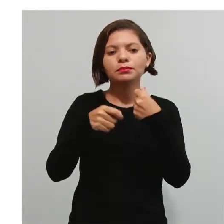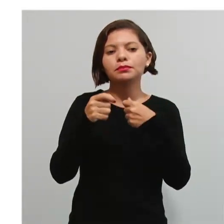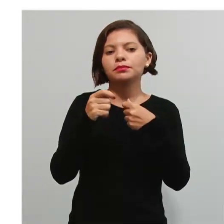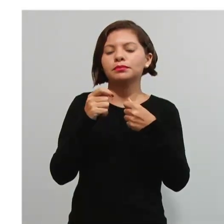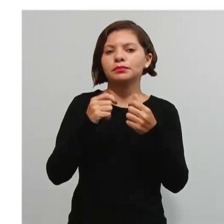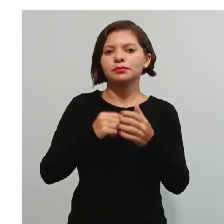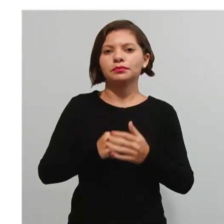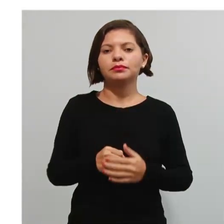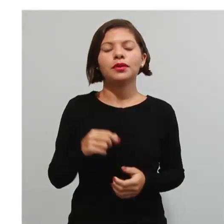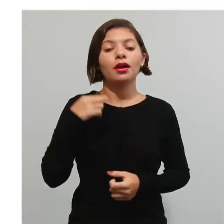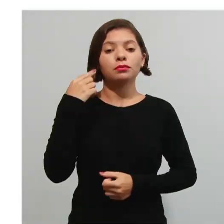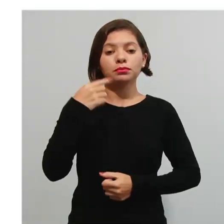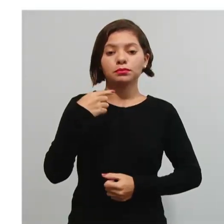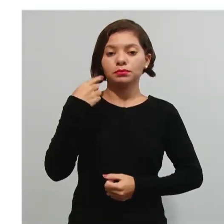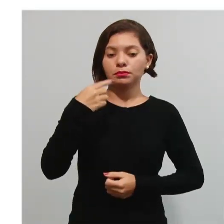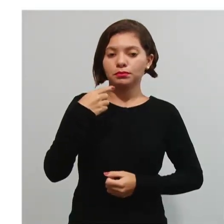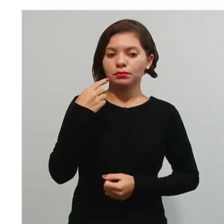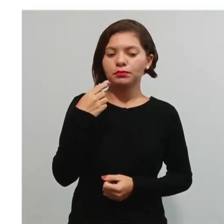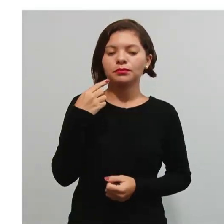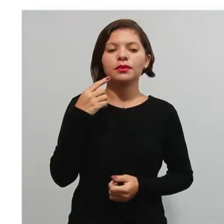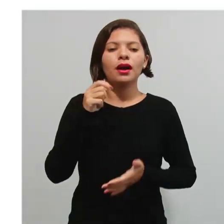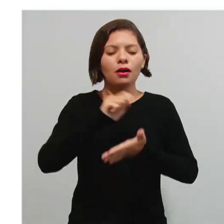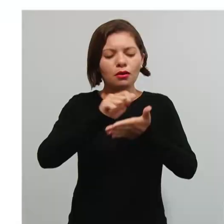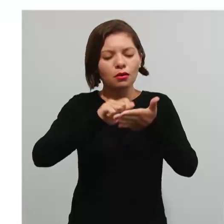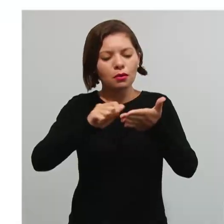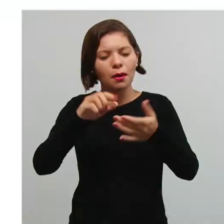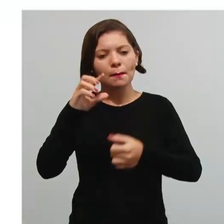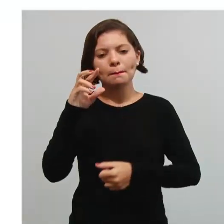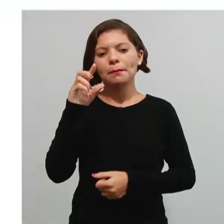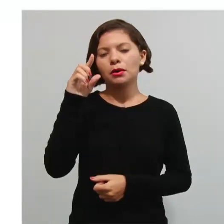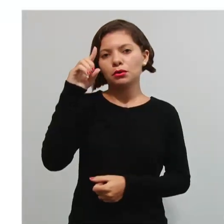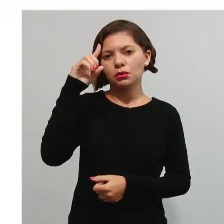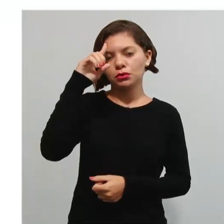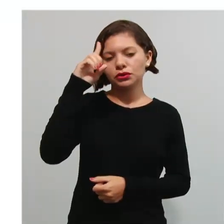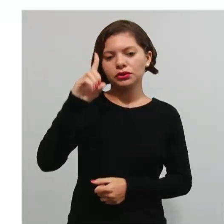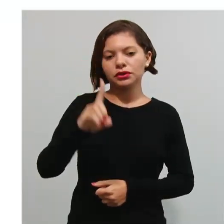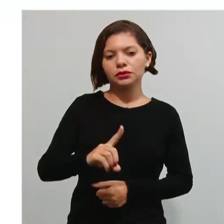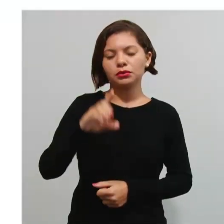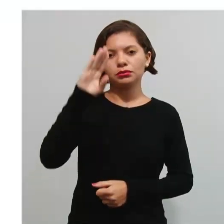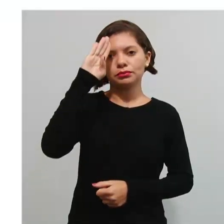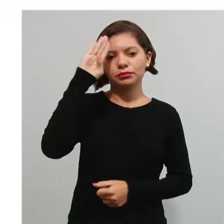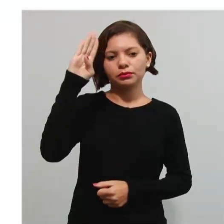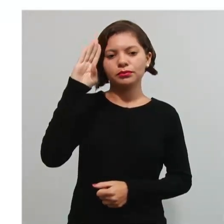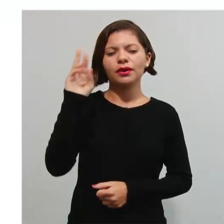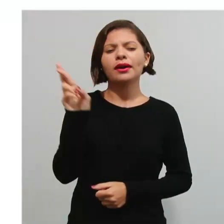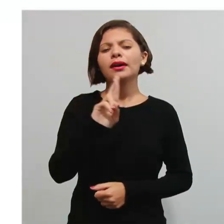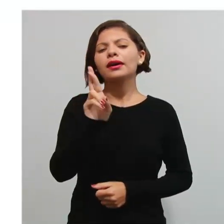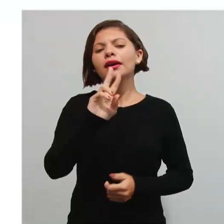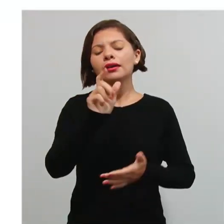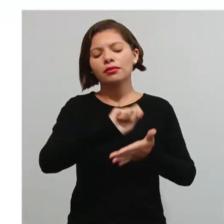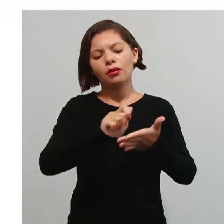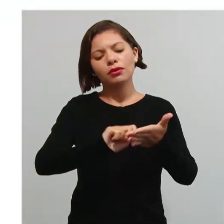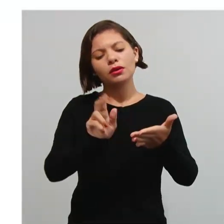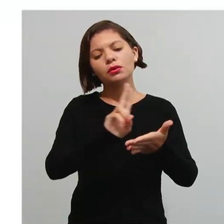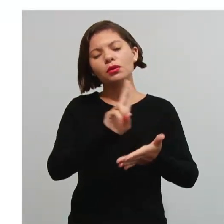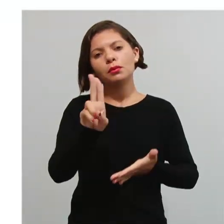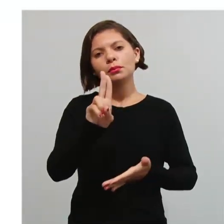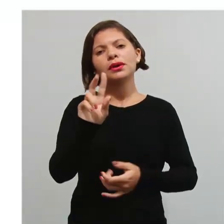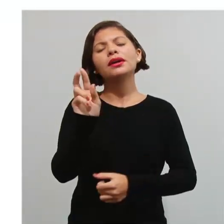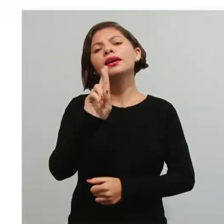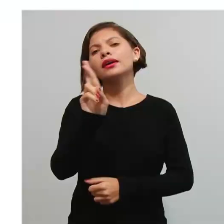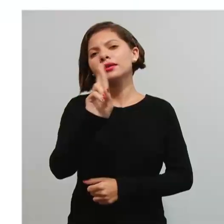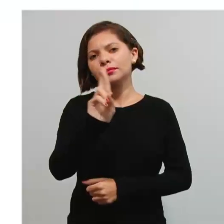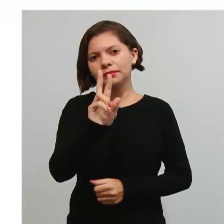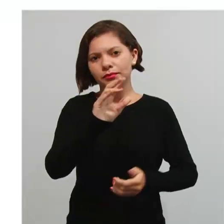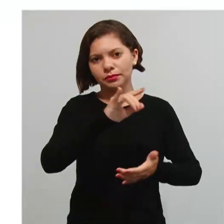âmbito da Câmara dos Deputados e assinadas pelo diretor-geral. Aí aqui, ó, quem é que está assinando o preâmbulo, né? Quem é que está assinando